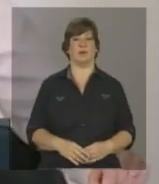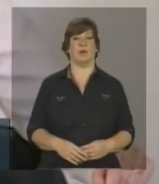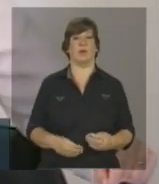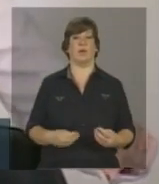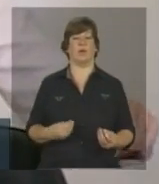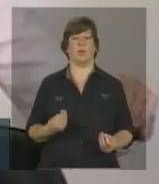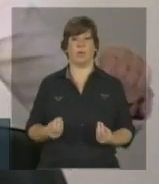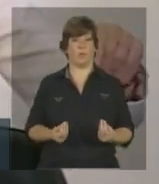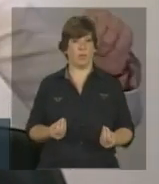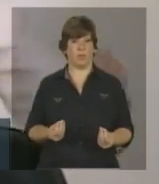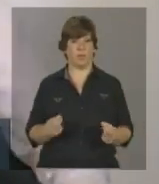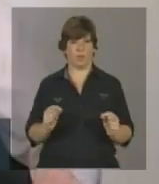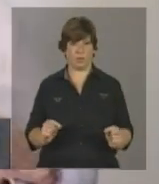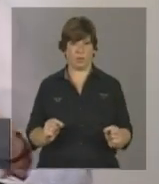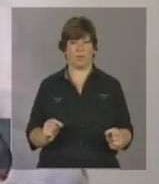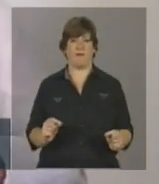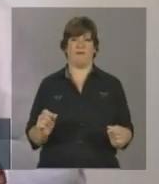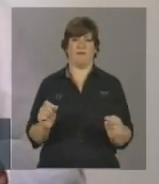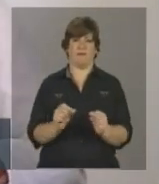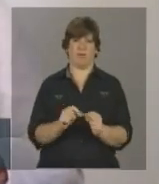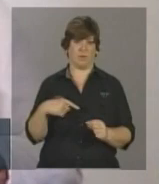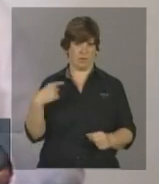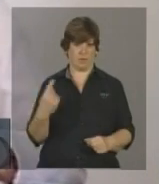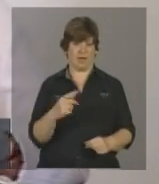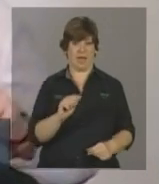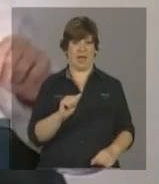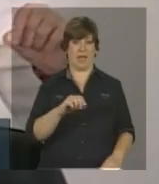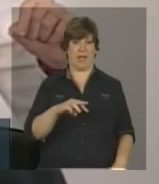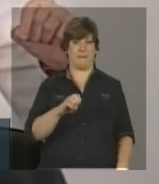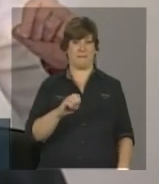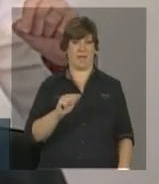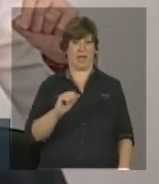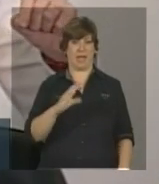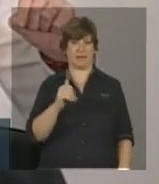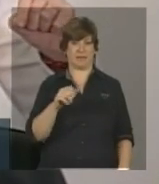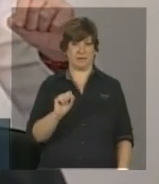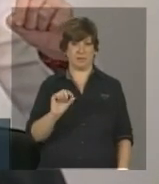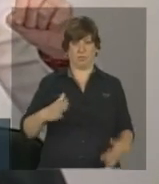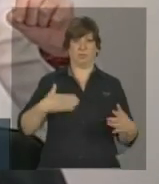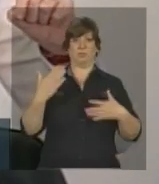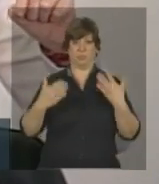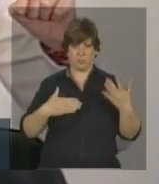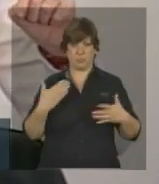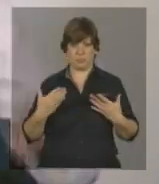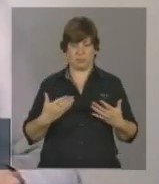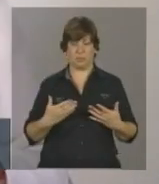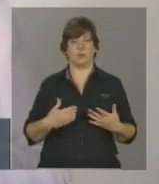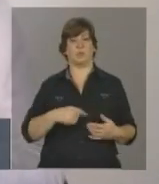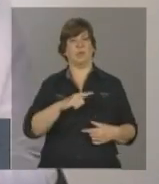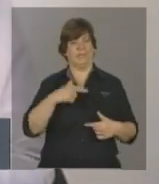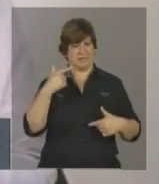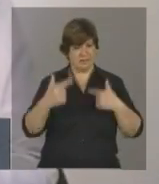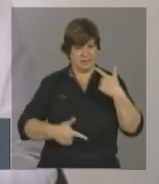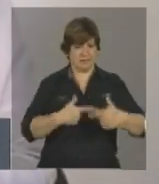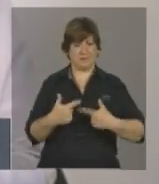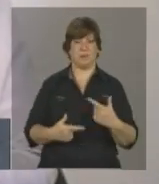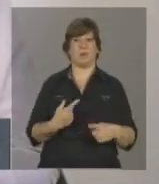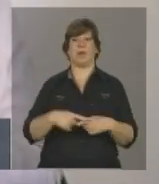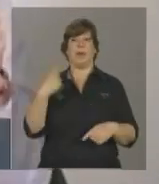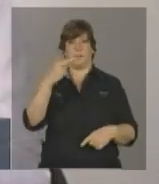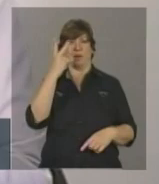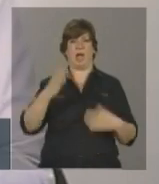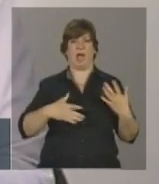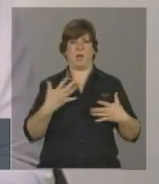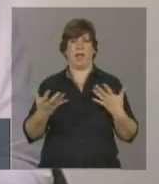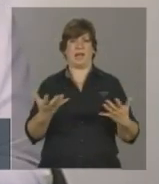que produza ameaças, que aquilo que age para a morte